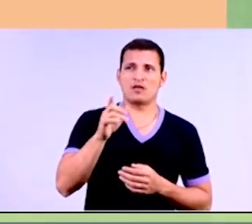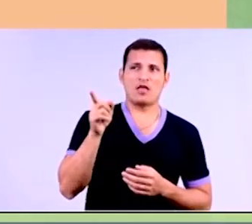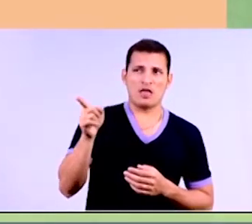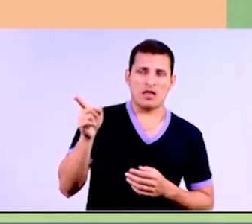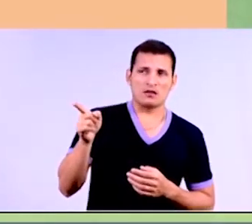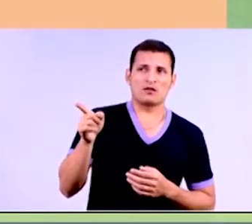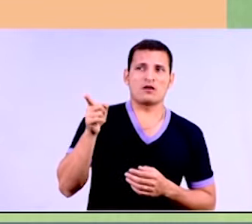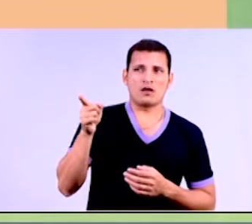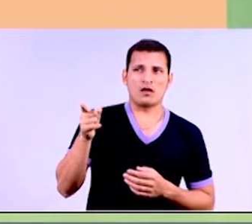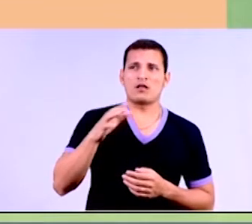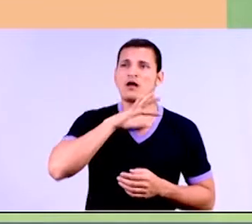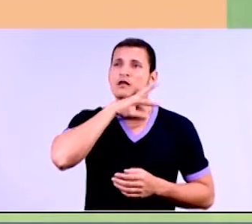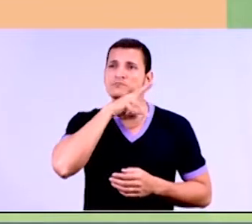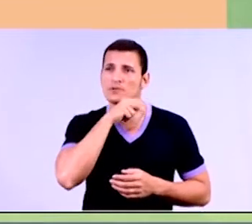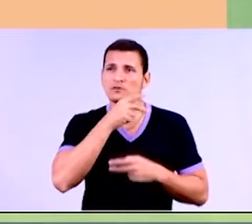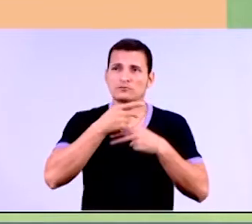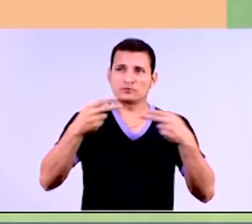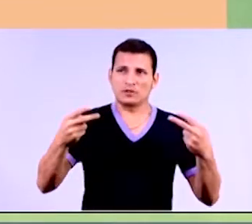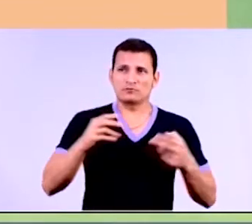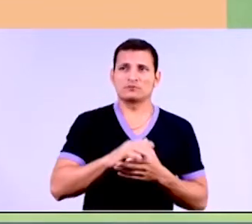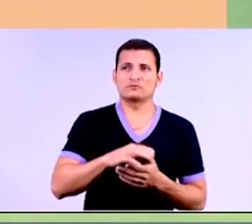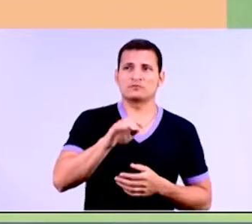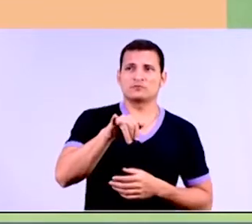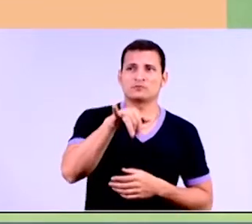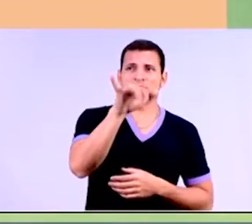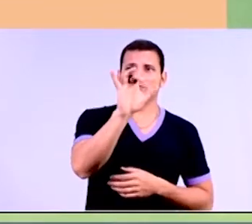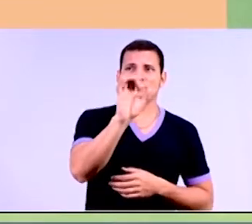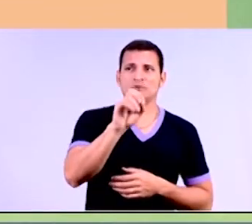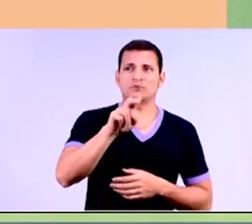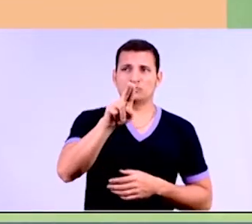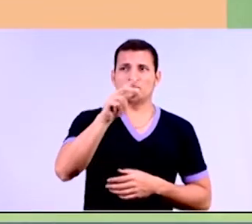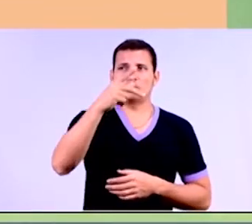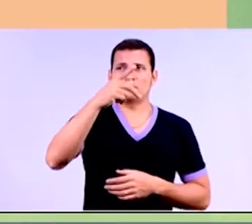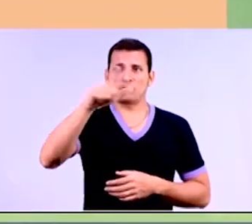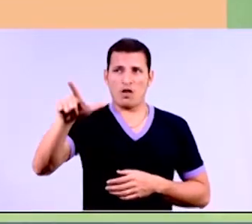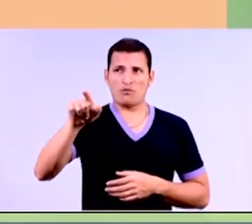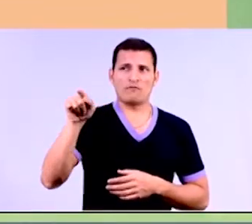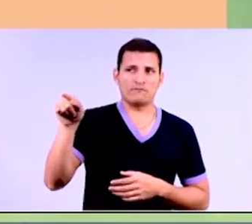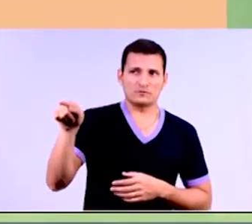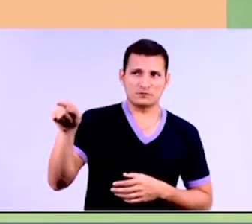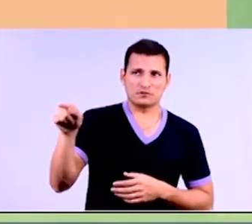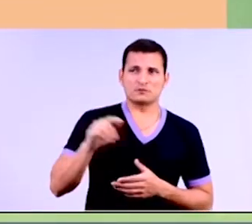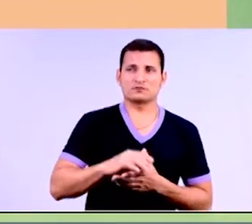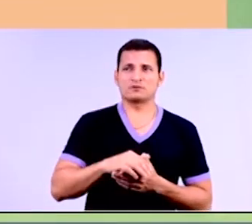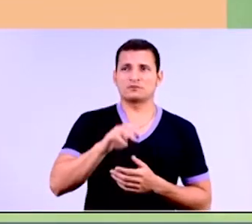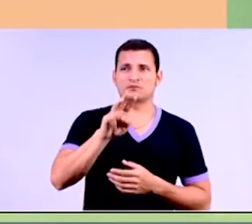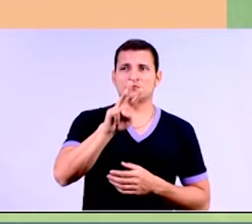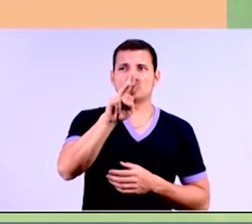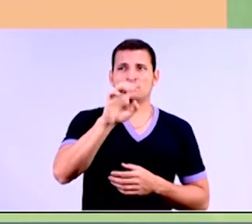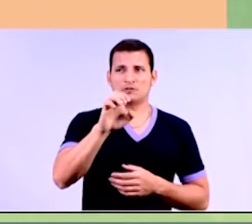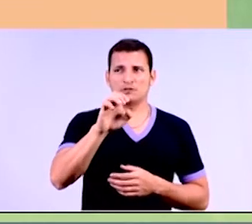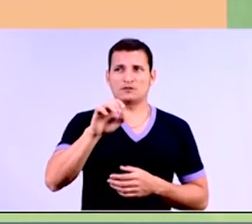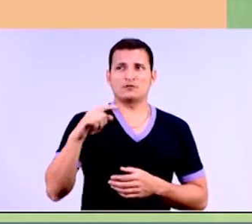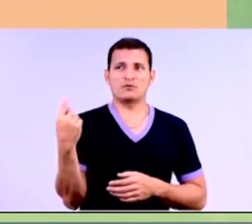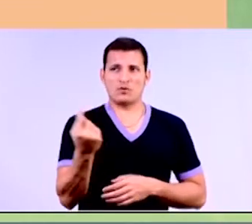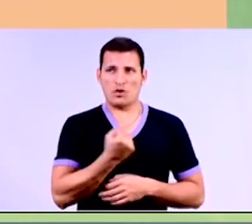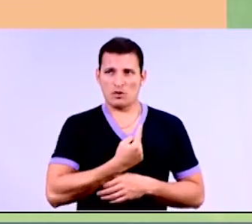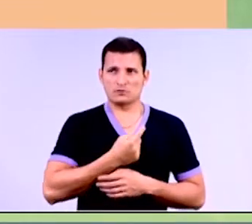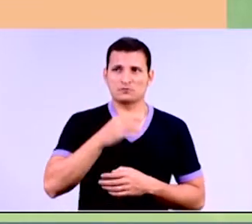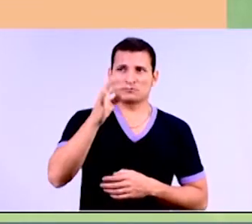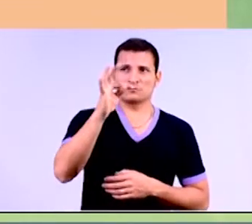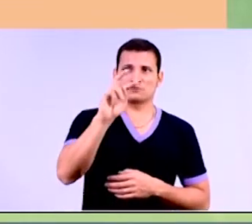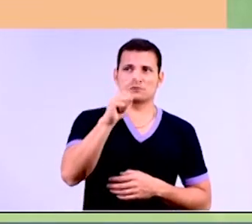animais, you, novamente, agora no plural, vocês, we, nós,